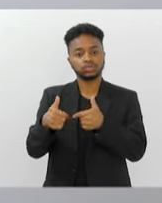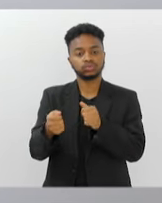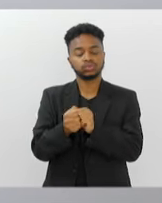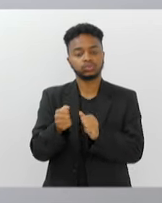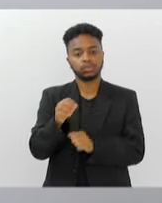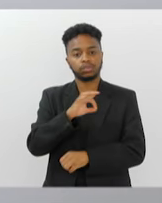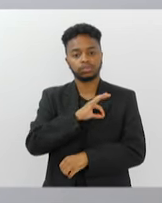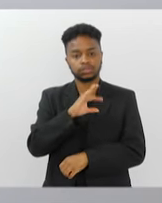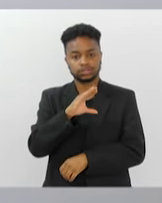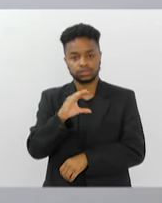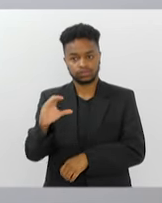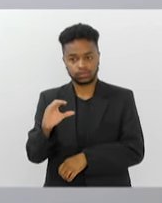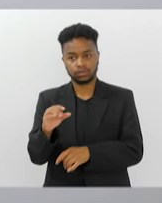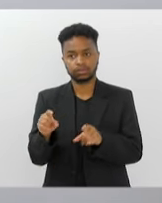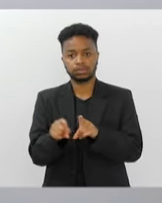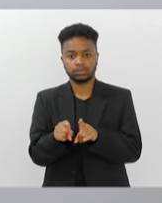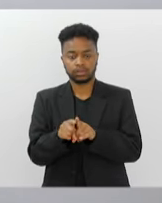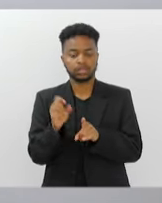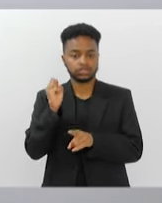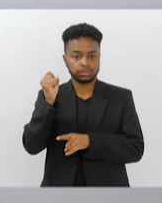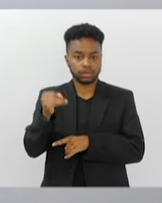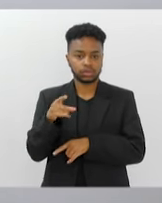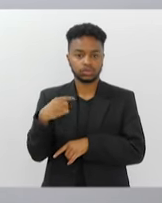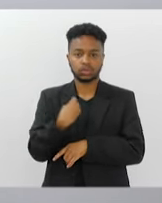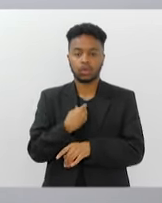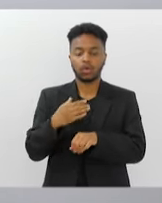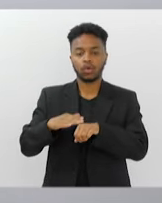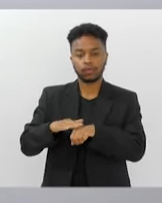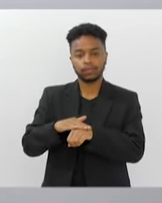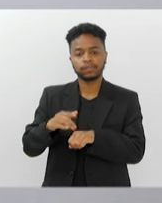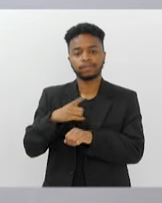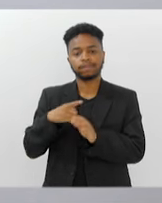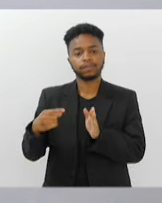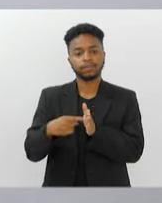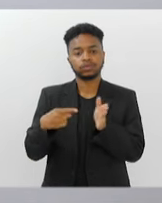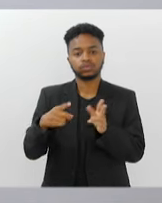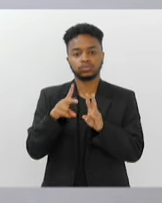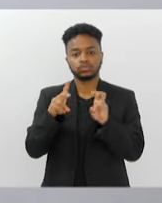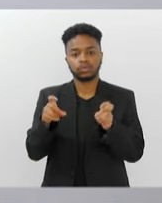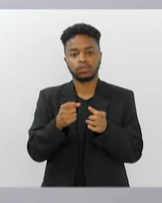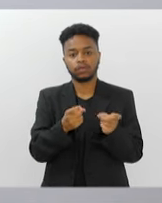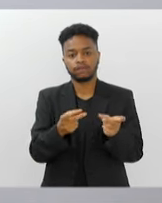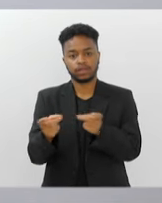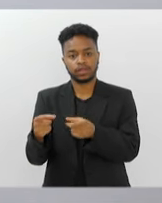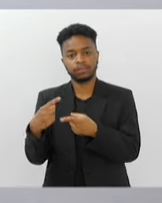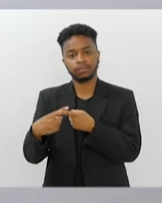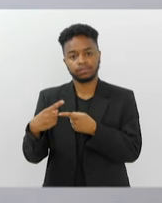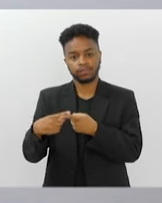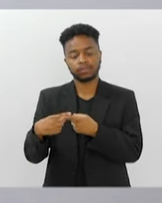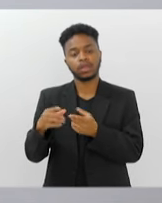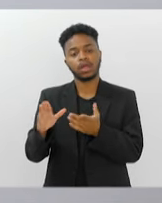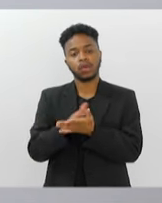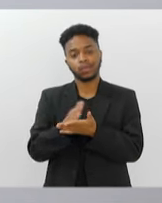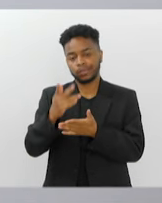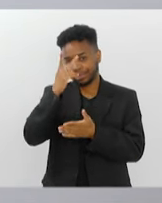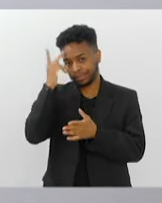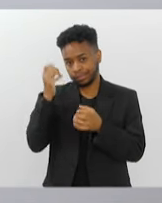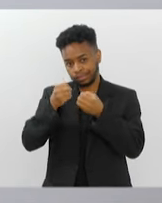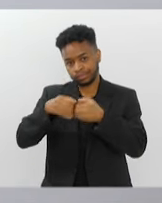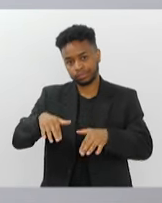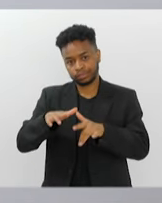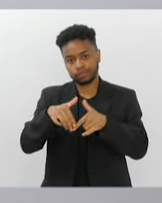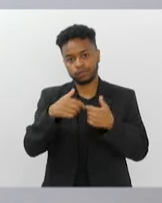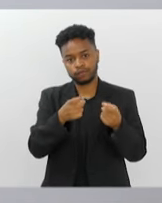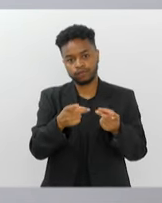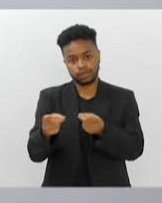né espinel Nós estamos ontem de madrugada falando sobre isso que eu recebi denúncia sobre a venda as pessoas estão sendo lesada e tomando golpes com a venda